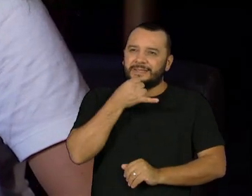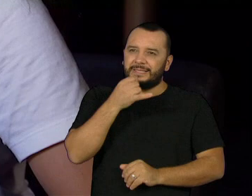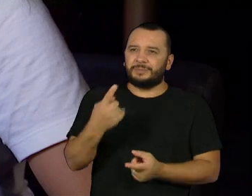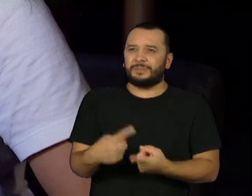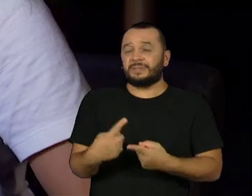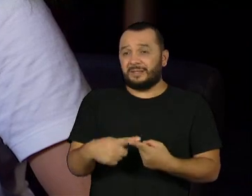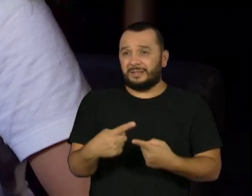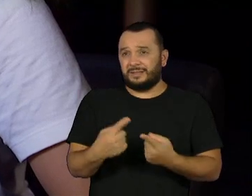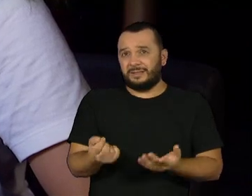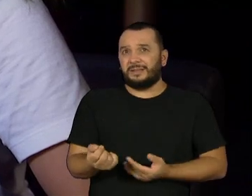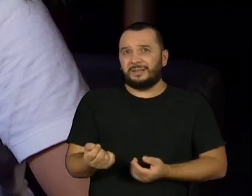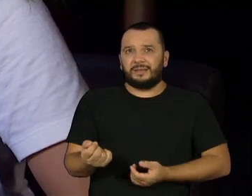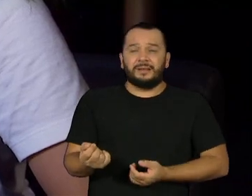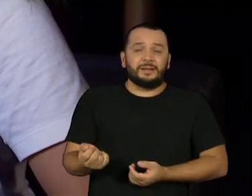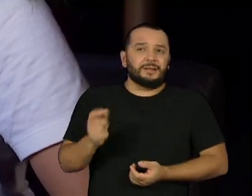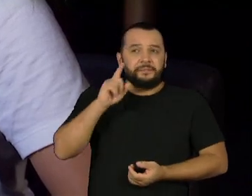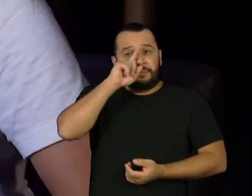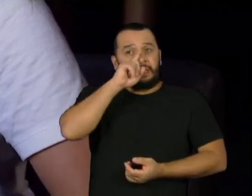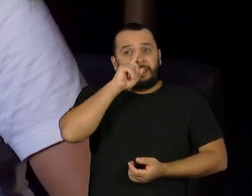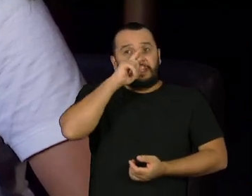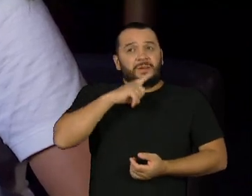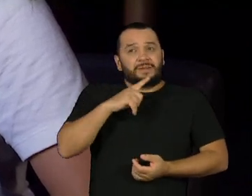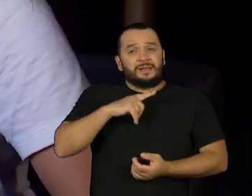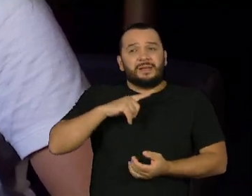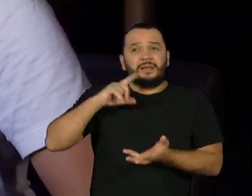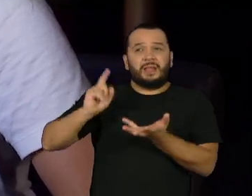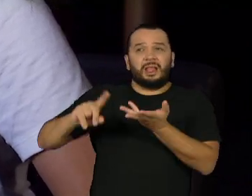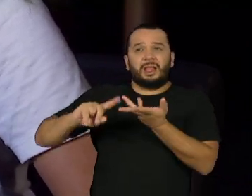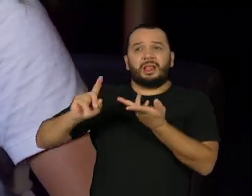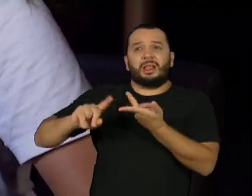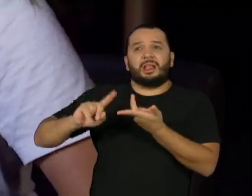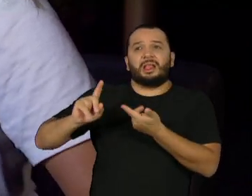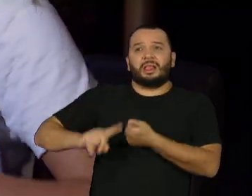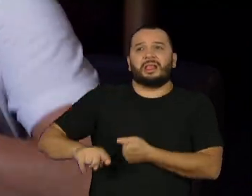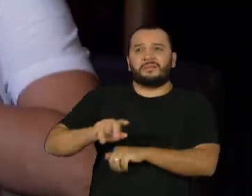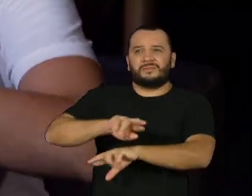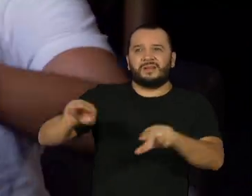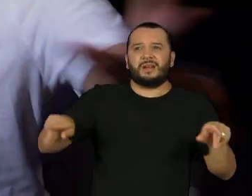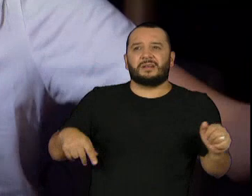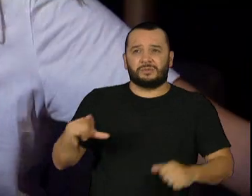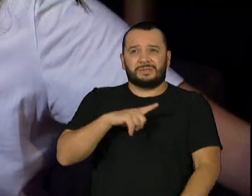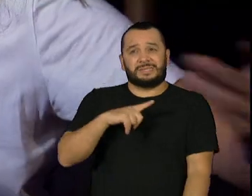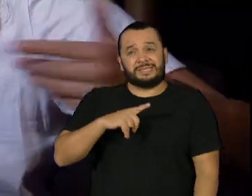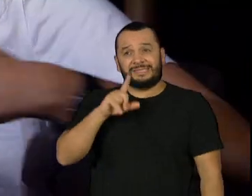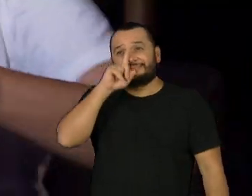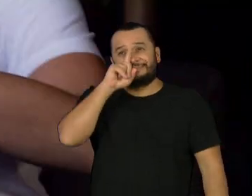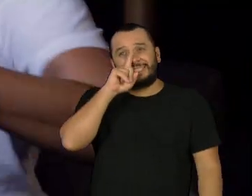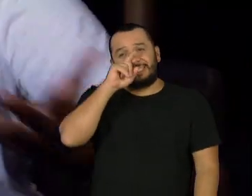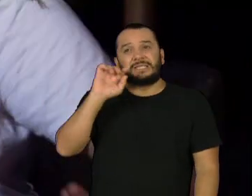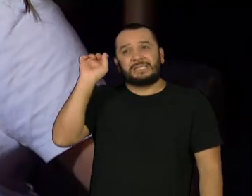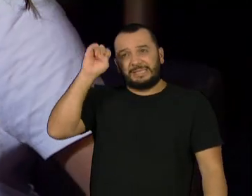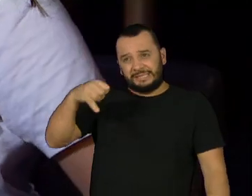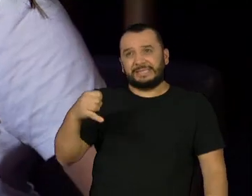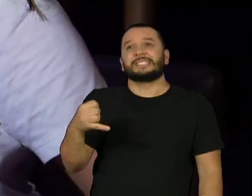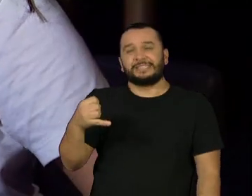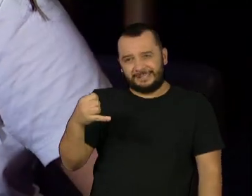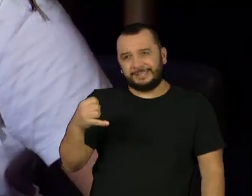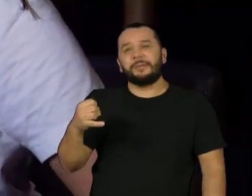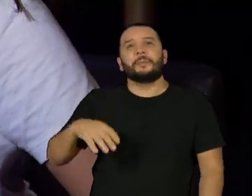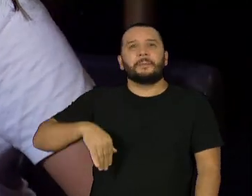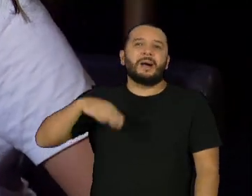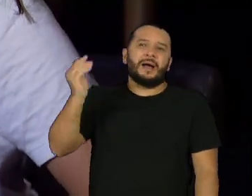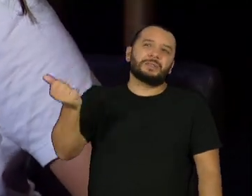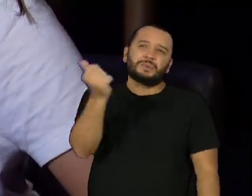assim, os perigos que a gente vai encontrar, eles serão certamente muito mais vastos do que a nossa